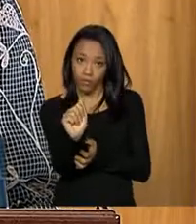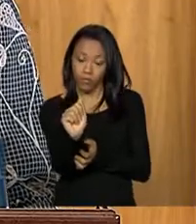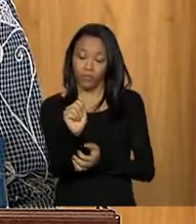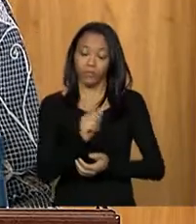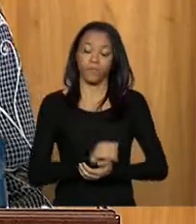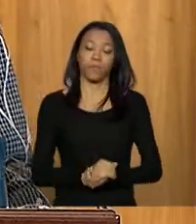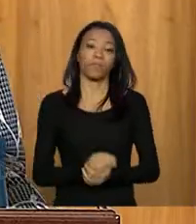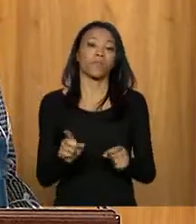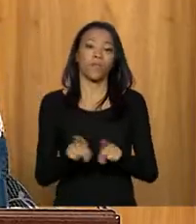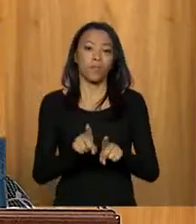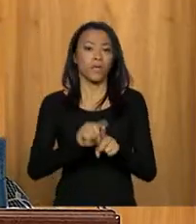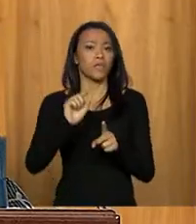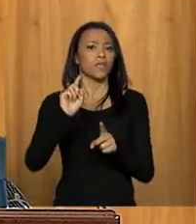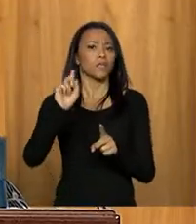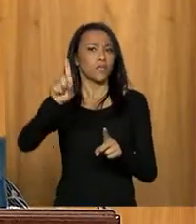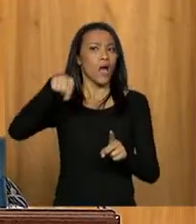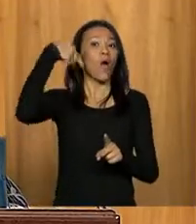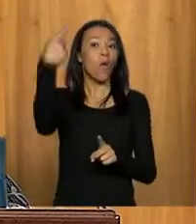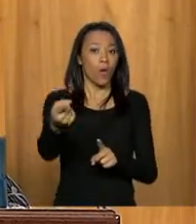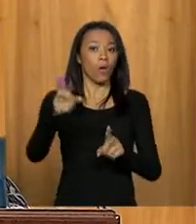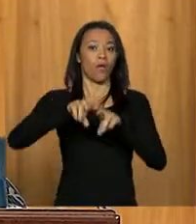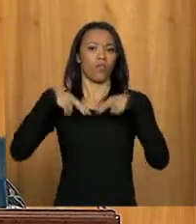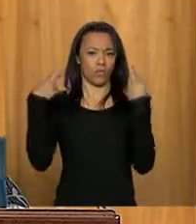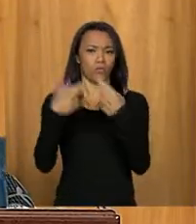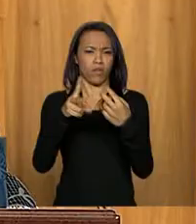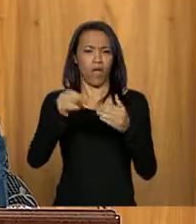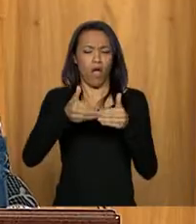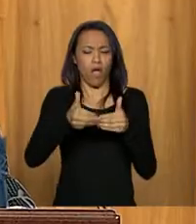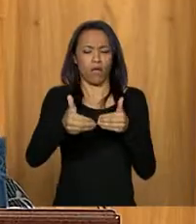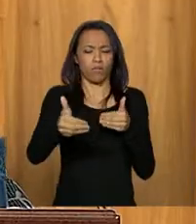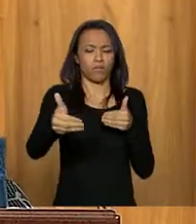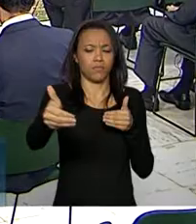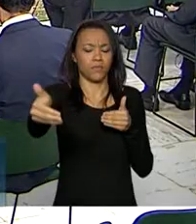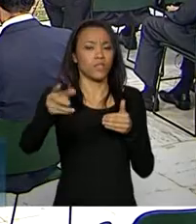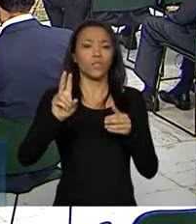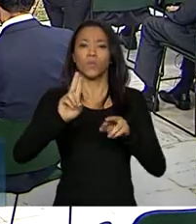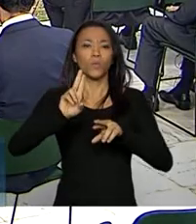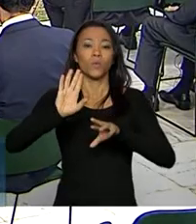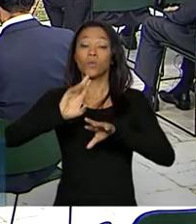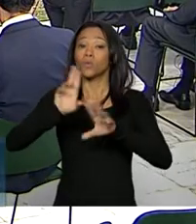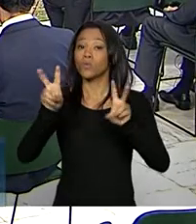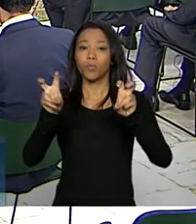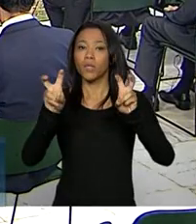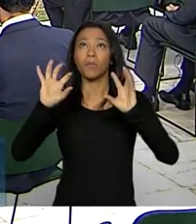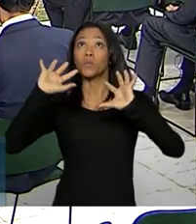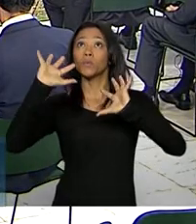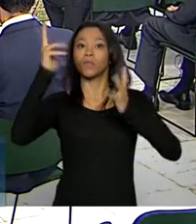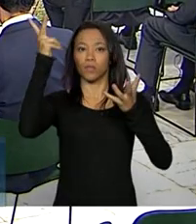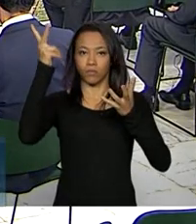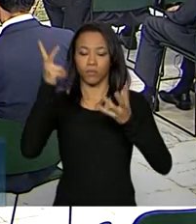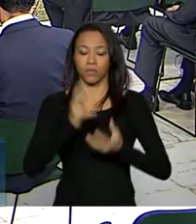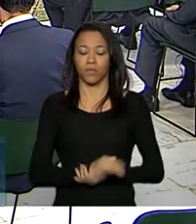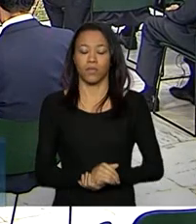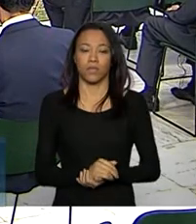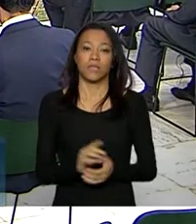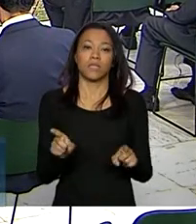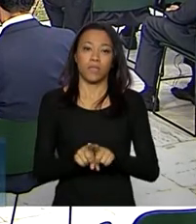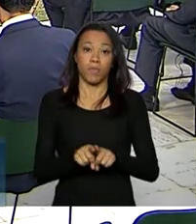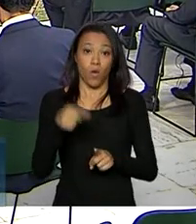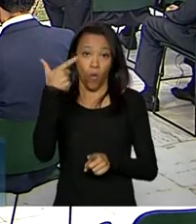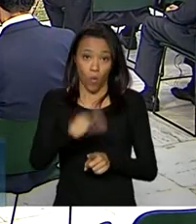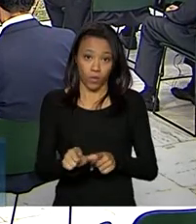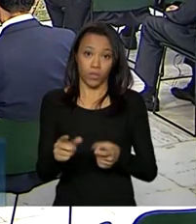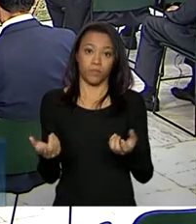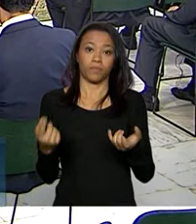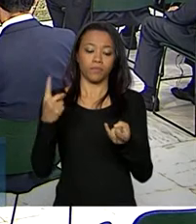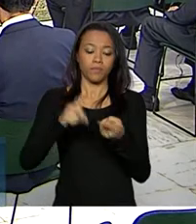da próxima reunião em Paris da Conferência do Clima. A associação entre a